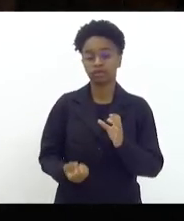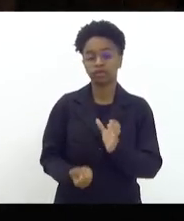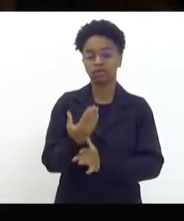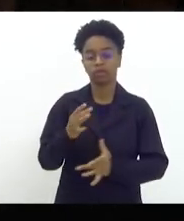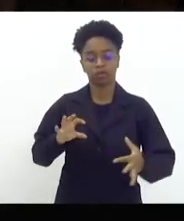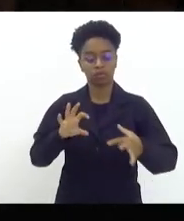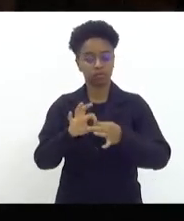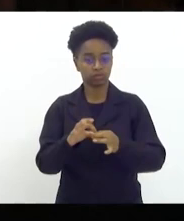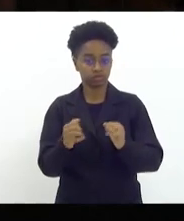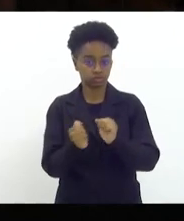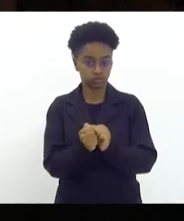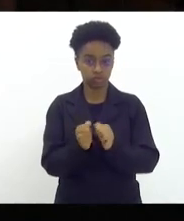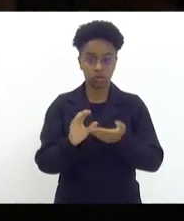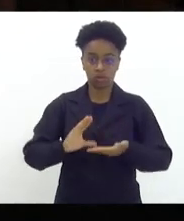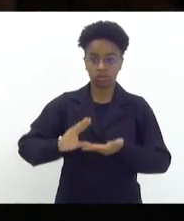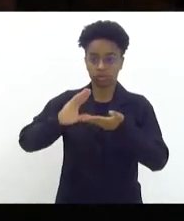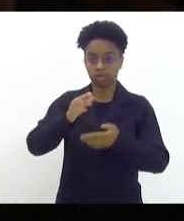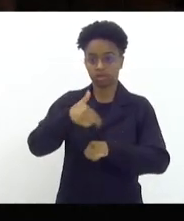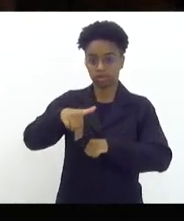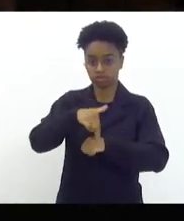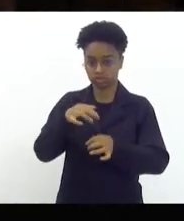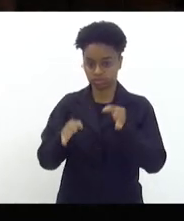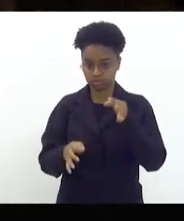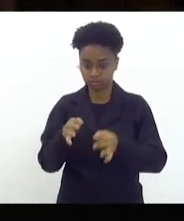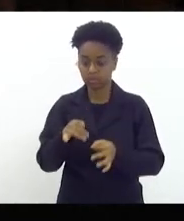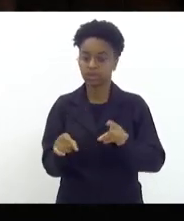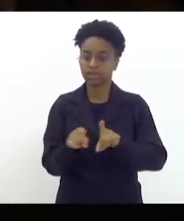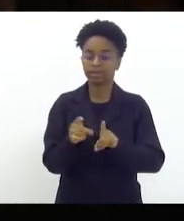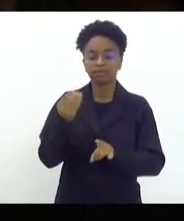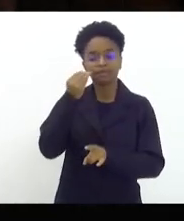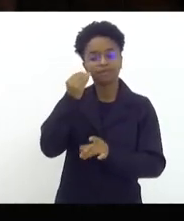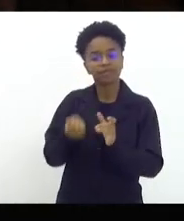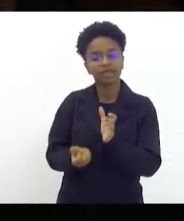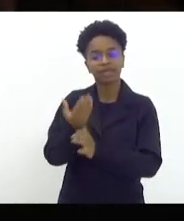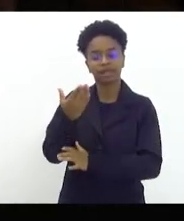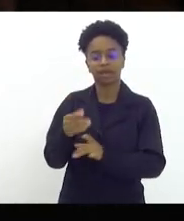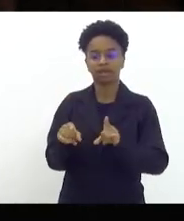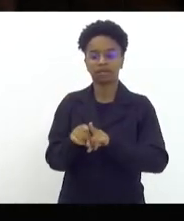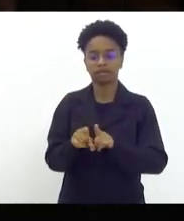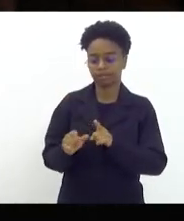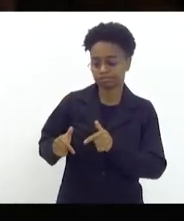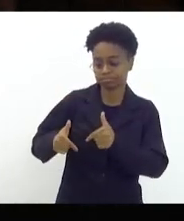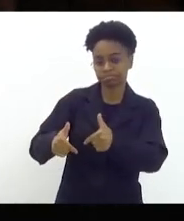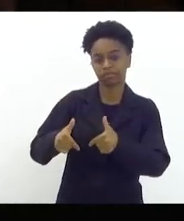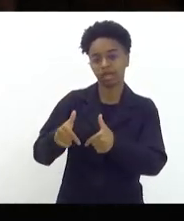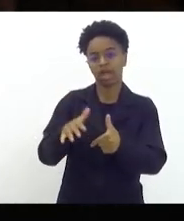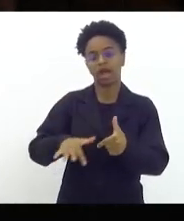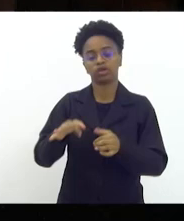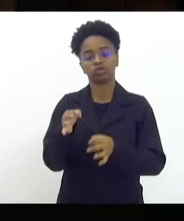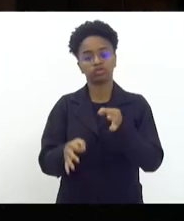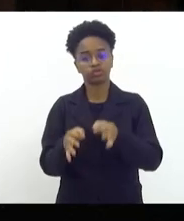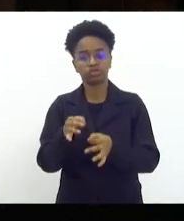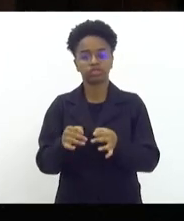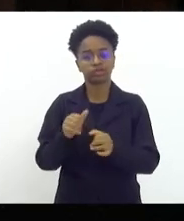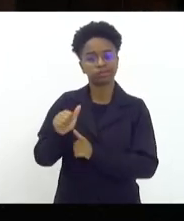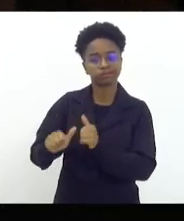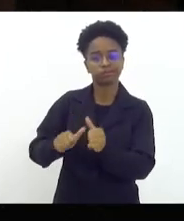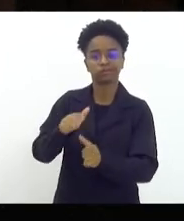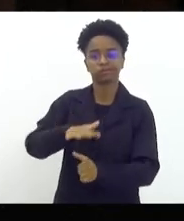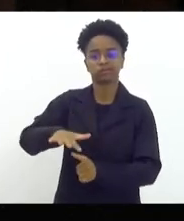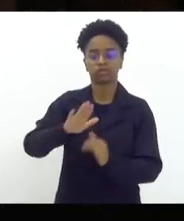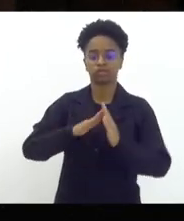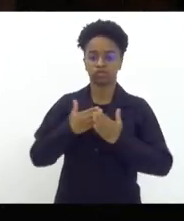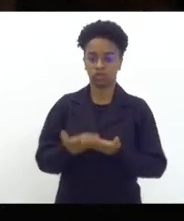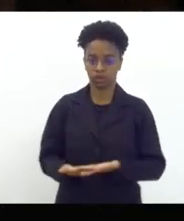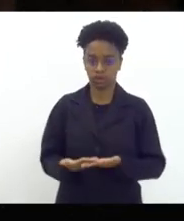parceria com o Conselho Nacional de Justiça para desenvolver e implementar ações de Justiça restaurativa no ambiente escolar